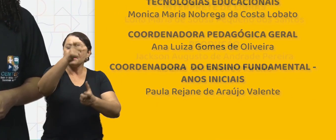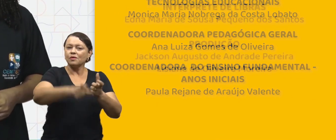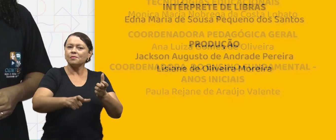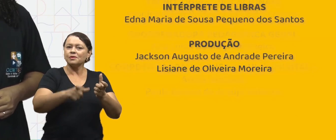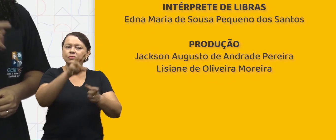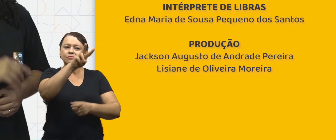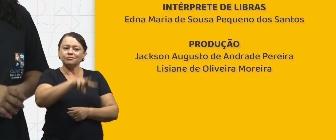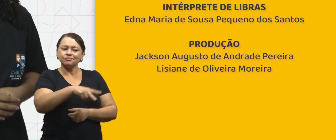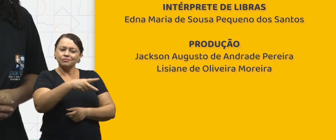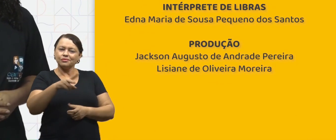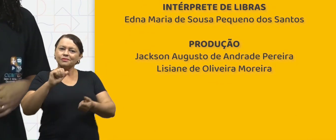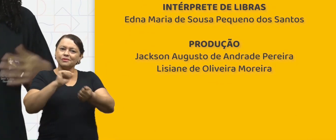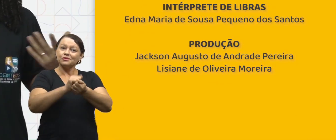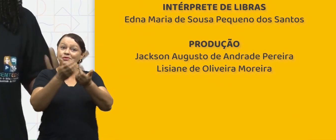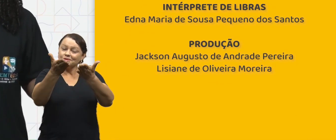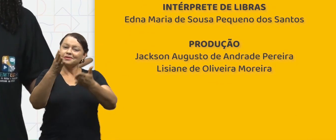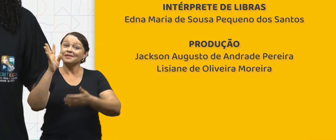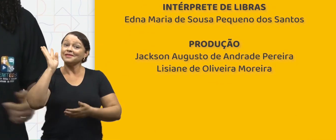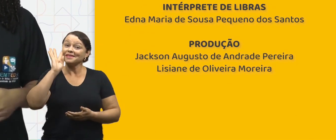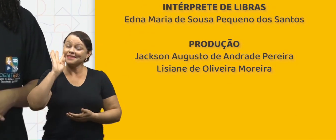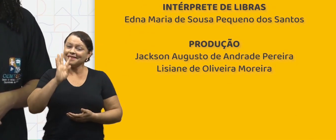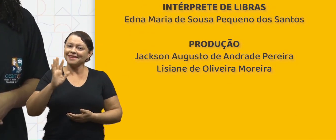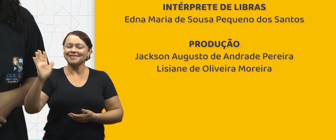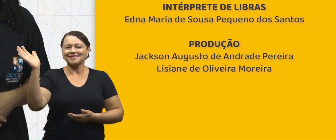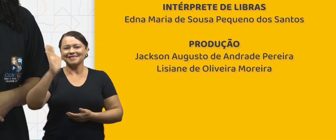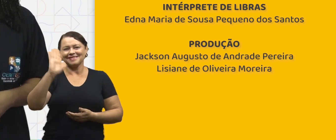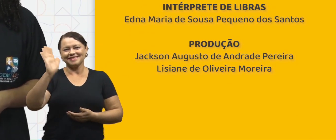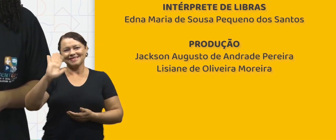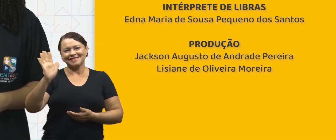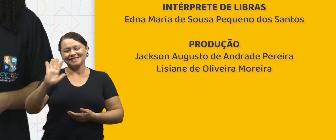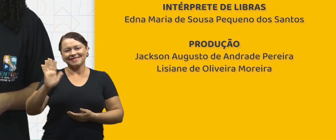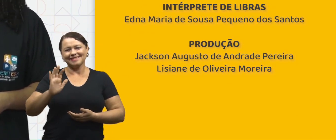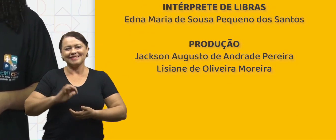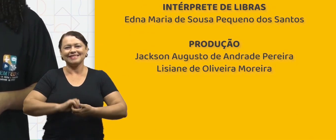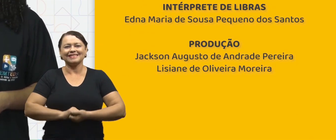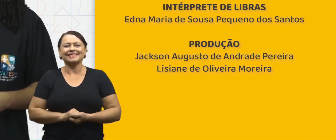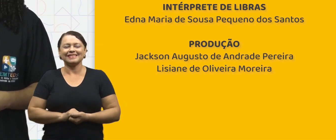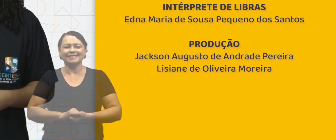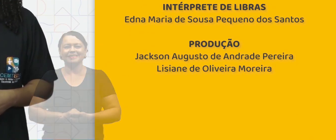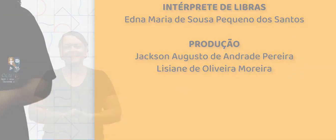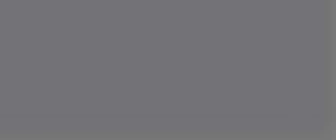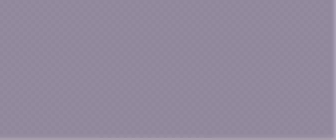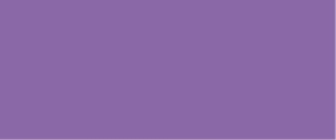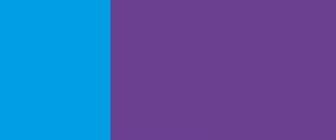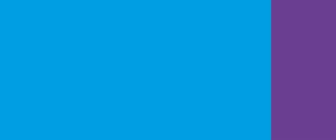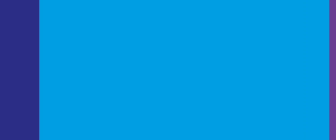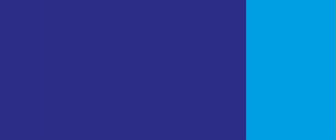legal. Eu vou ficando por aqui e até a próxima aula do Aprender Além da Escola. Tchau, tchau!